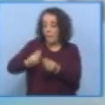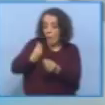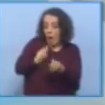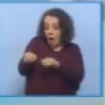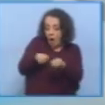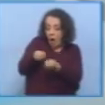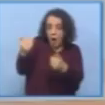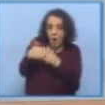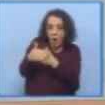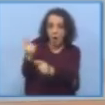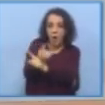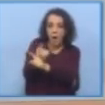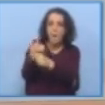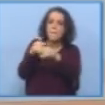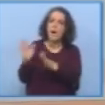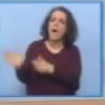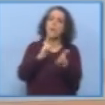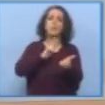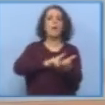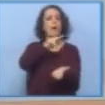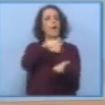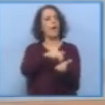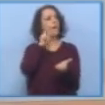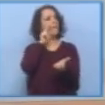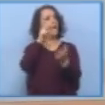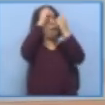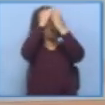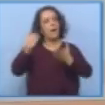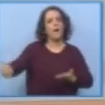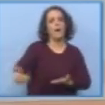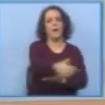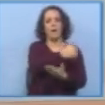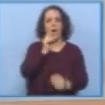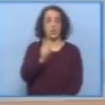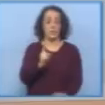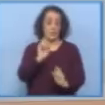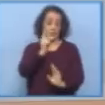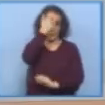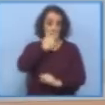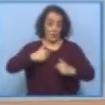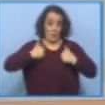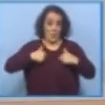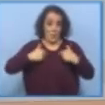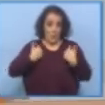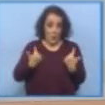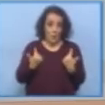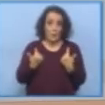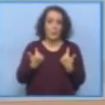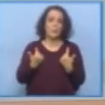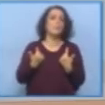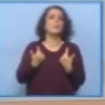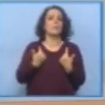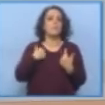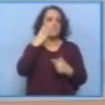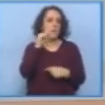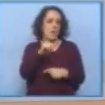que é que trazia também de frutos das jornadas? Os frutos que eu própria trazia, e penso que também têm